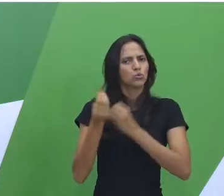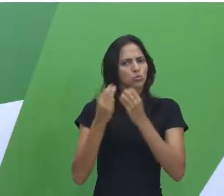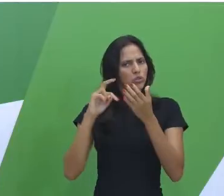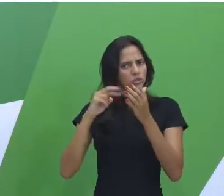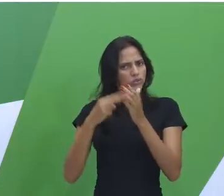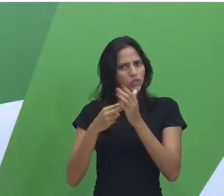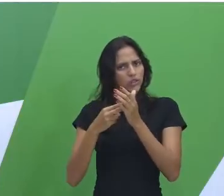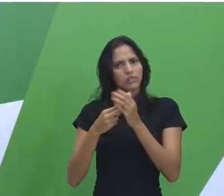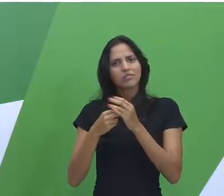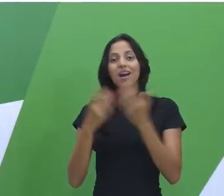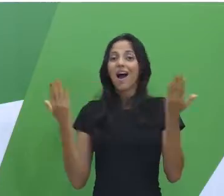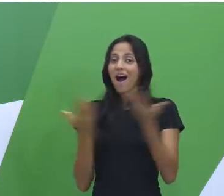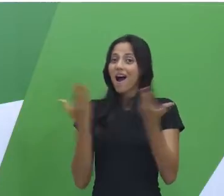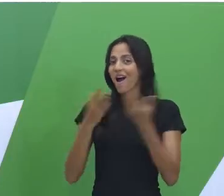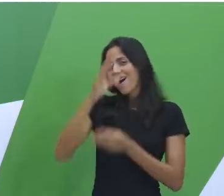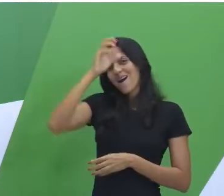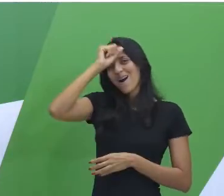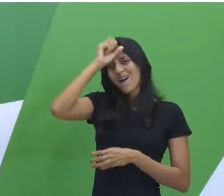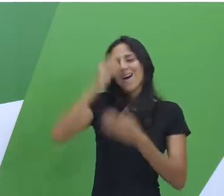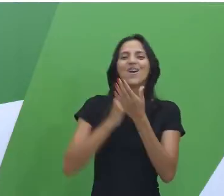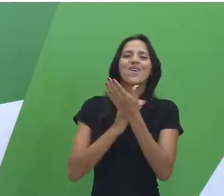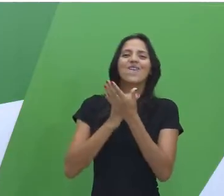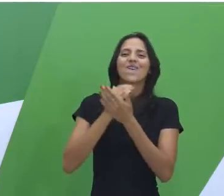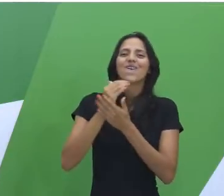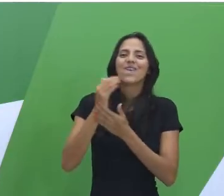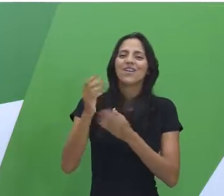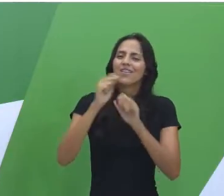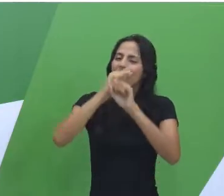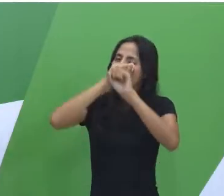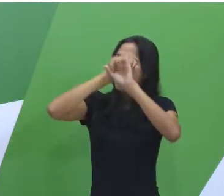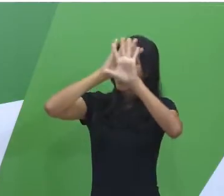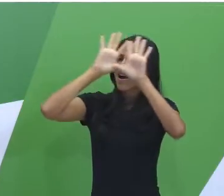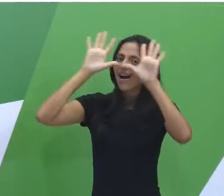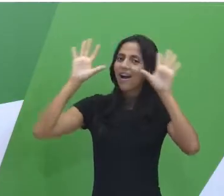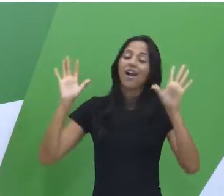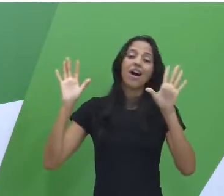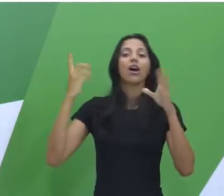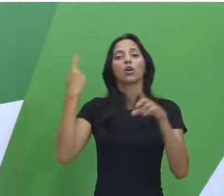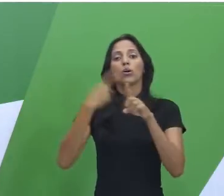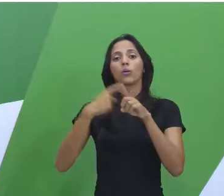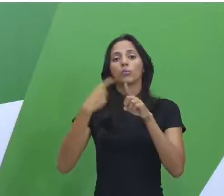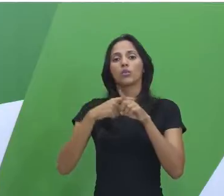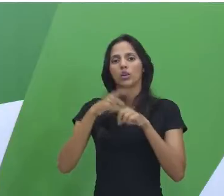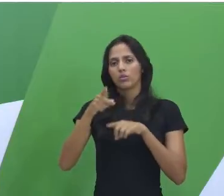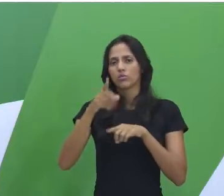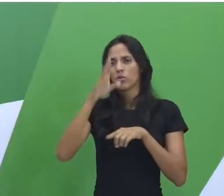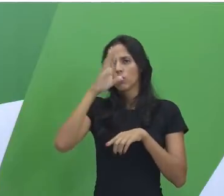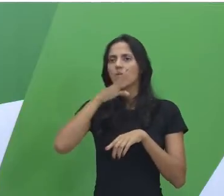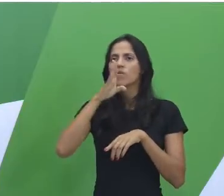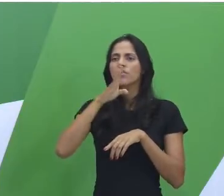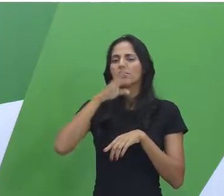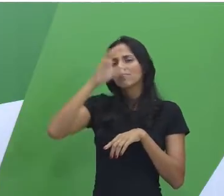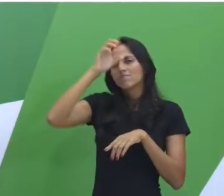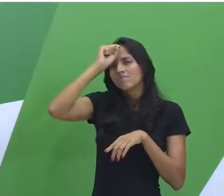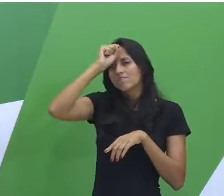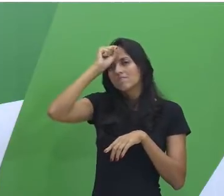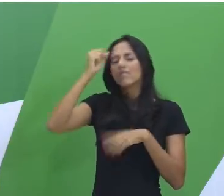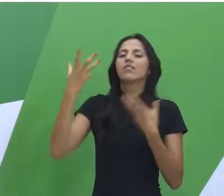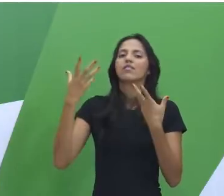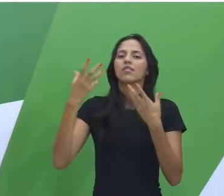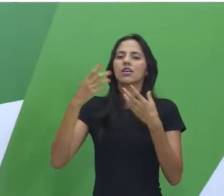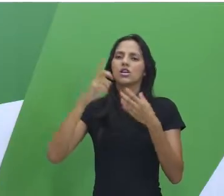hipotenusa? Então agora você vai começar a antenar todo esse seu conhecimento entre